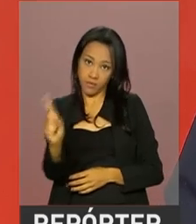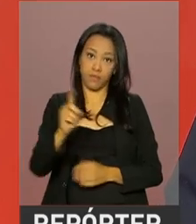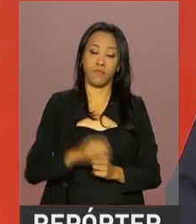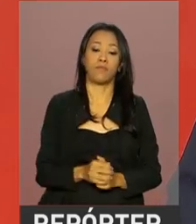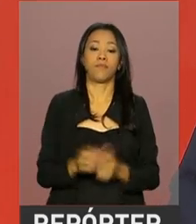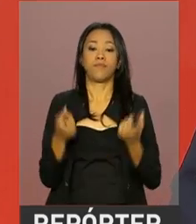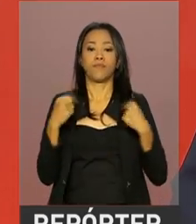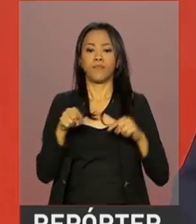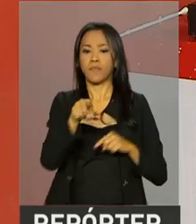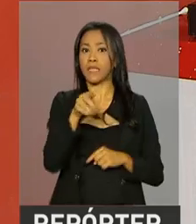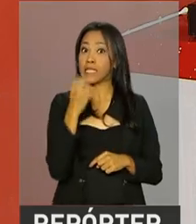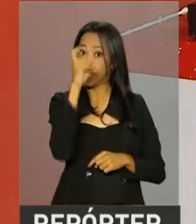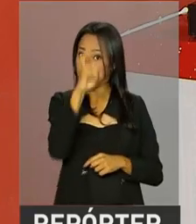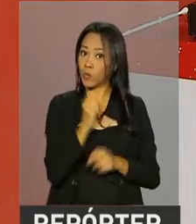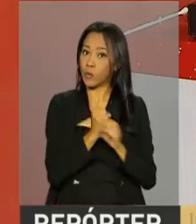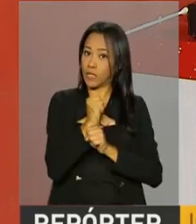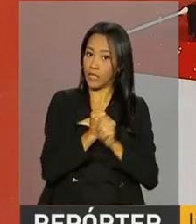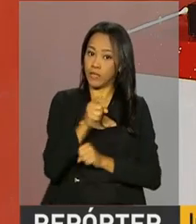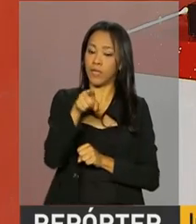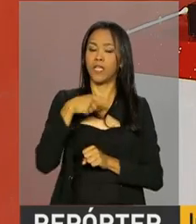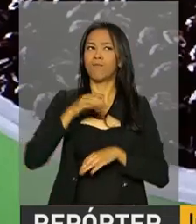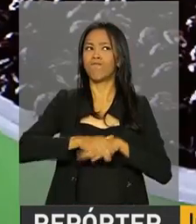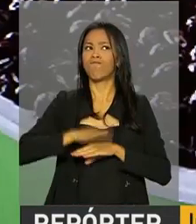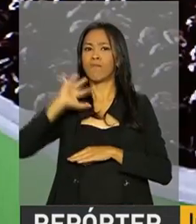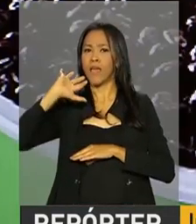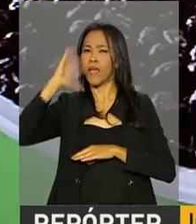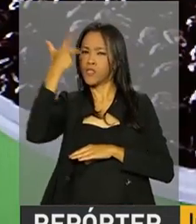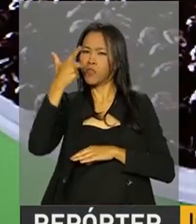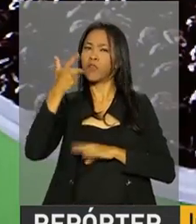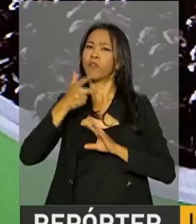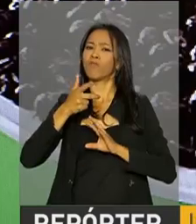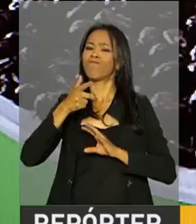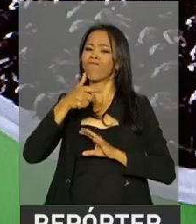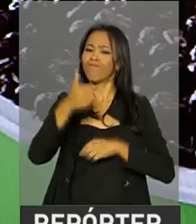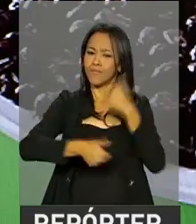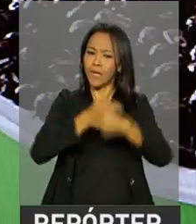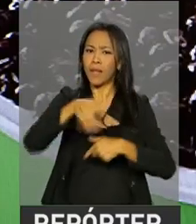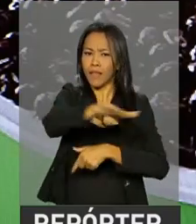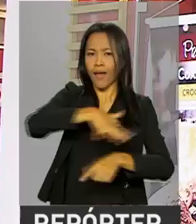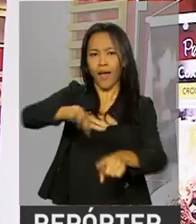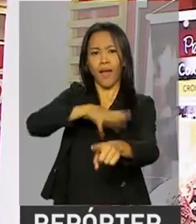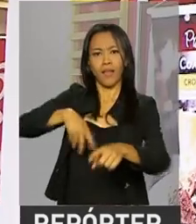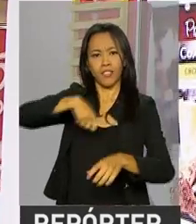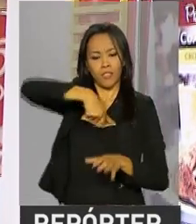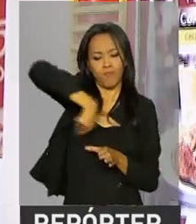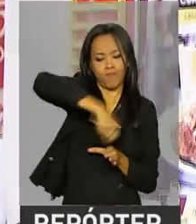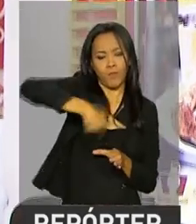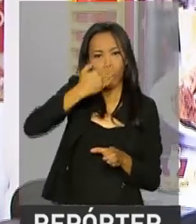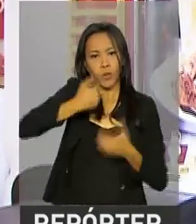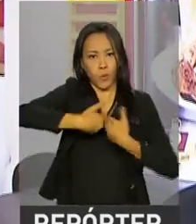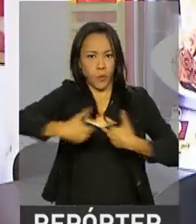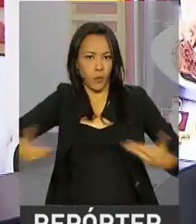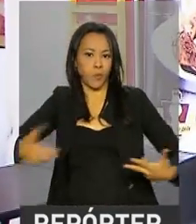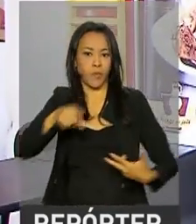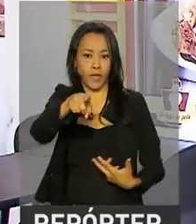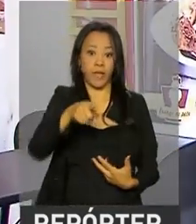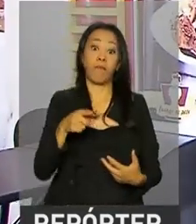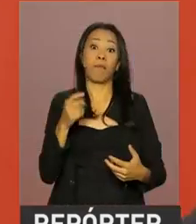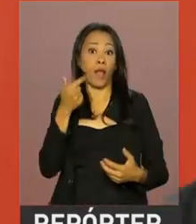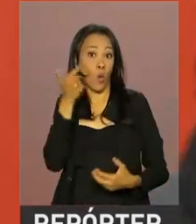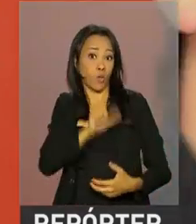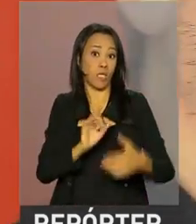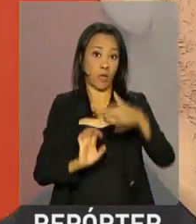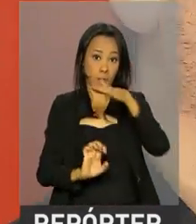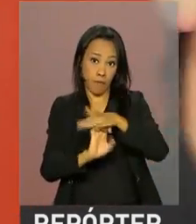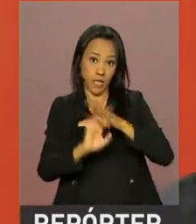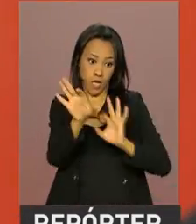há 5 anos Felipe decidiu entrar para o ramo da culinária o sucesso veio rápido para ampliar o negócio o empresário